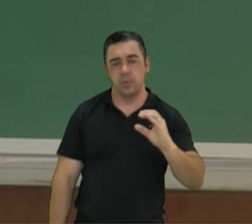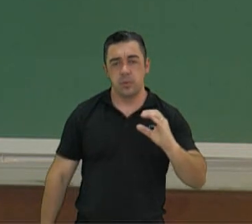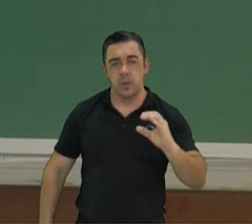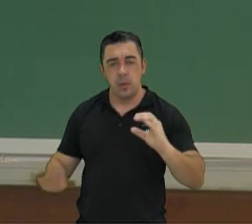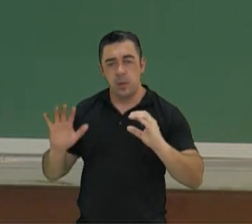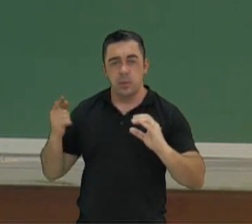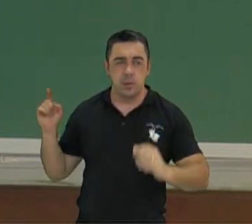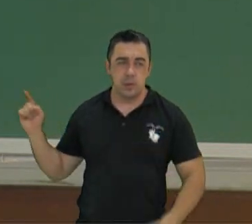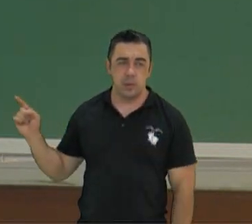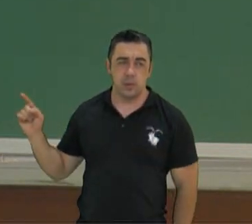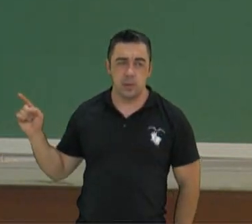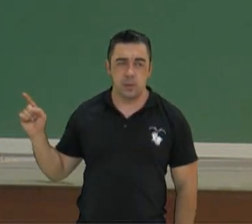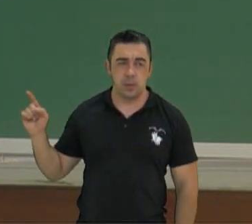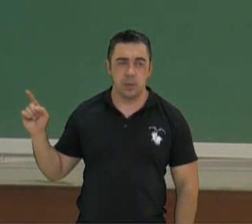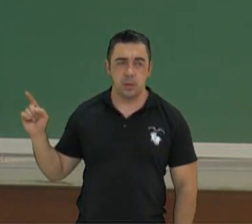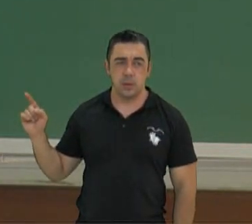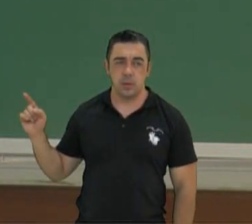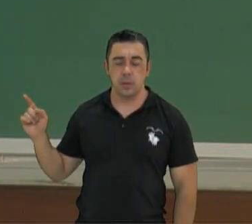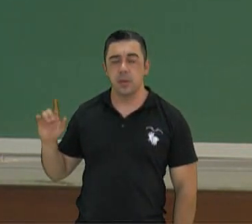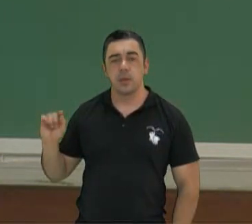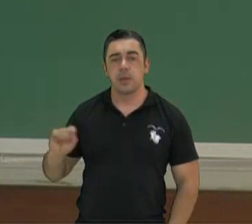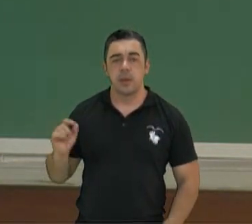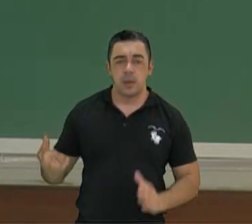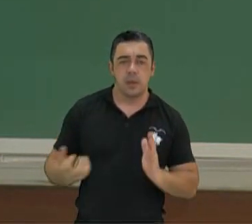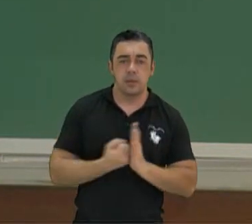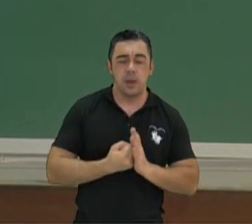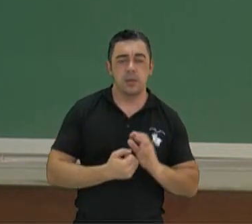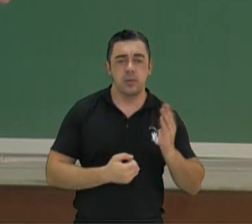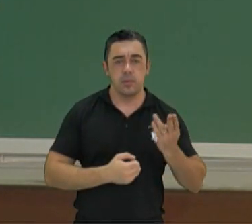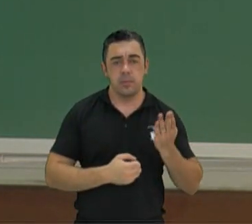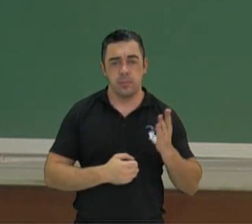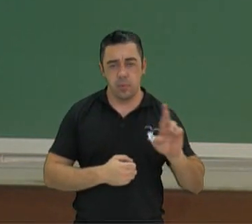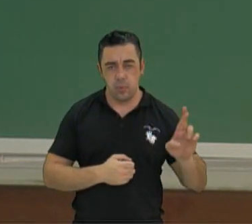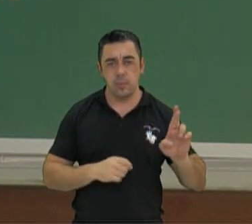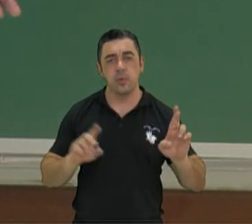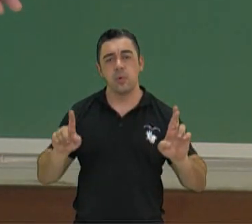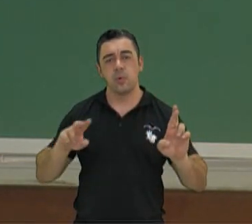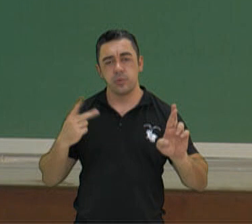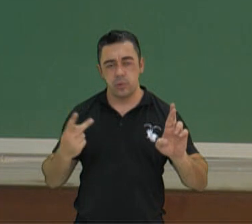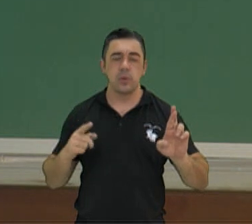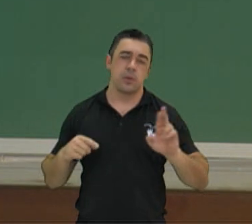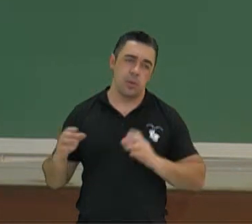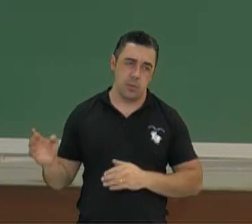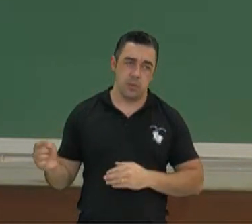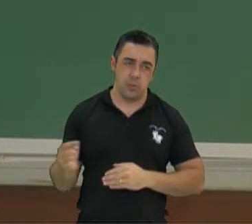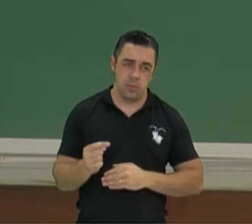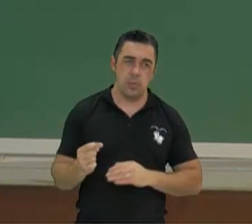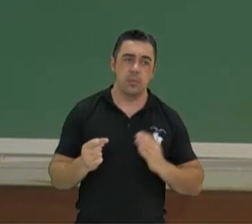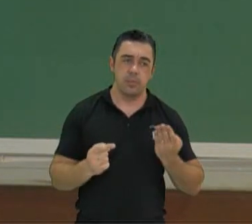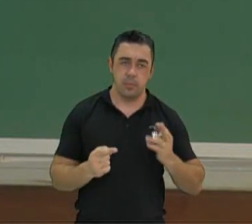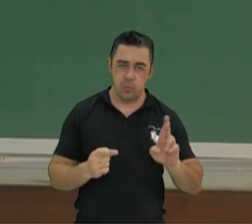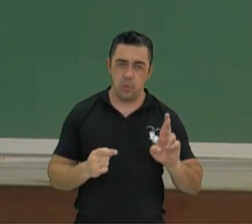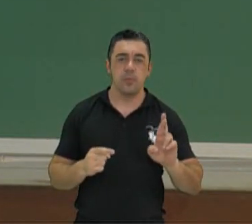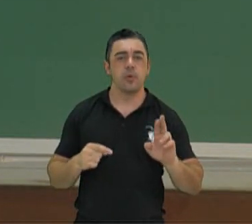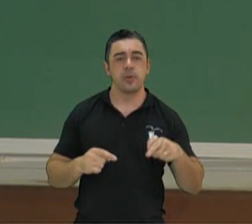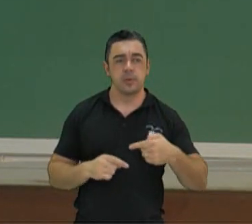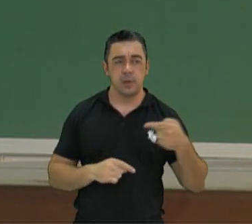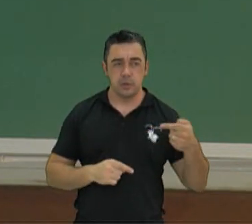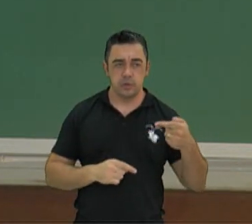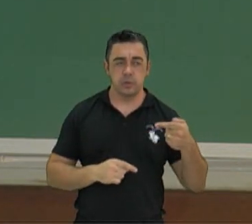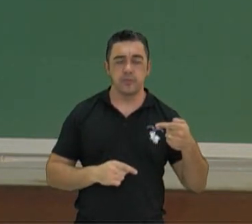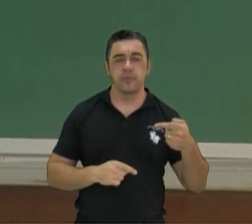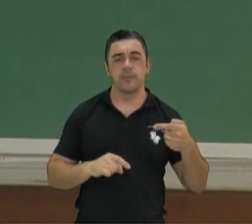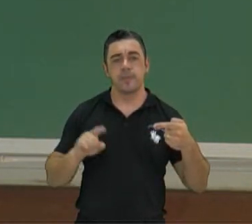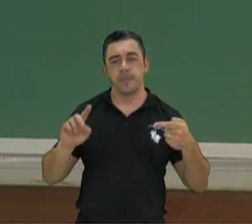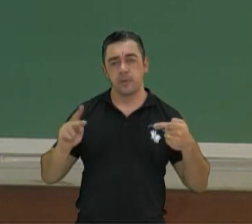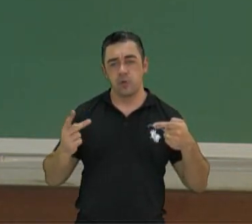nessa molécula? Quem atrai mais o elétron? O bromo ou o hidrogênio? O bromo. Então, o bromo fica negativo, o